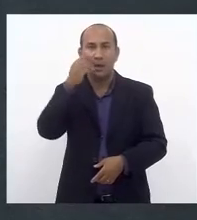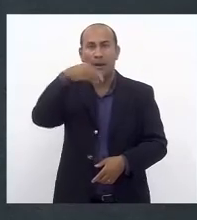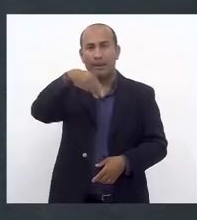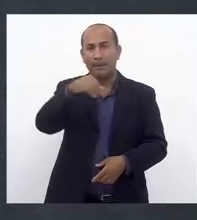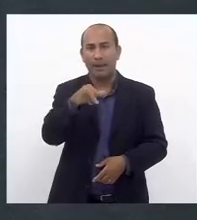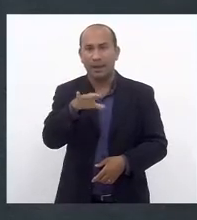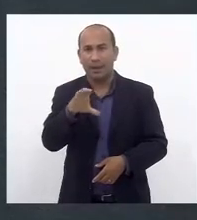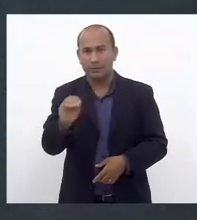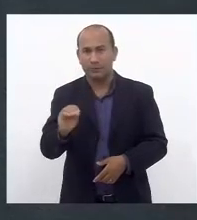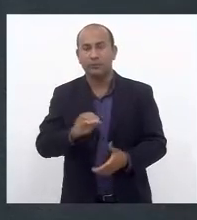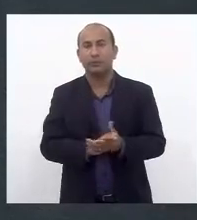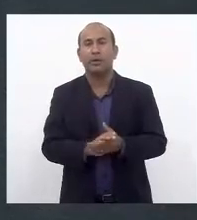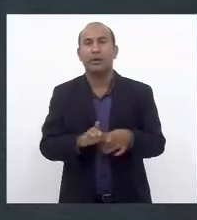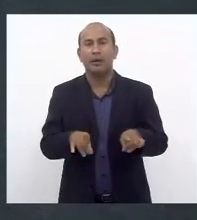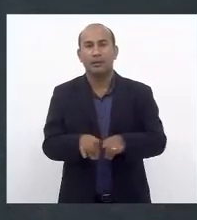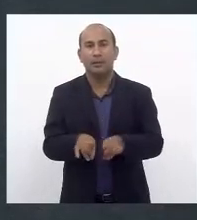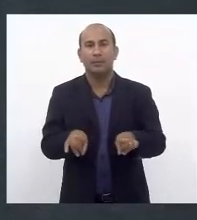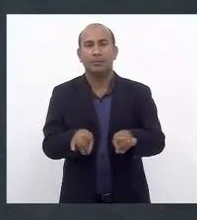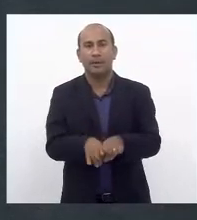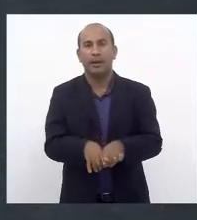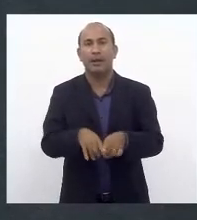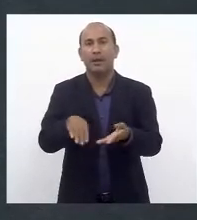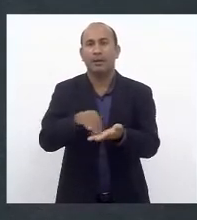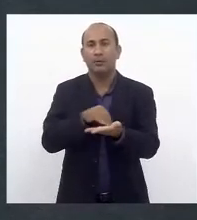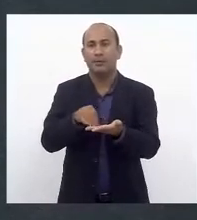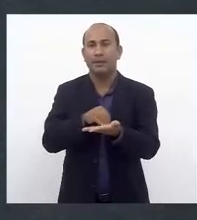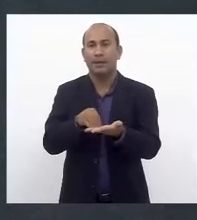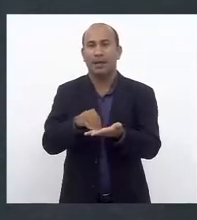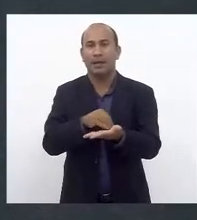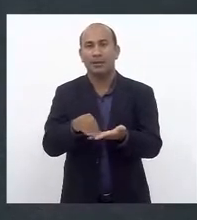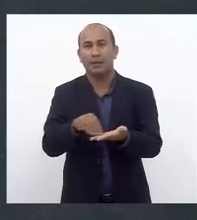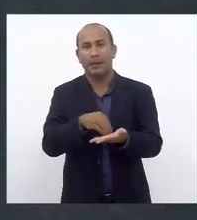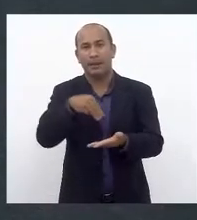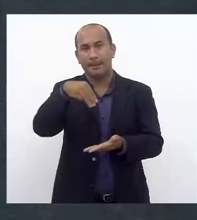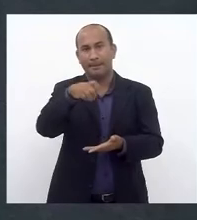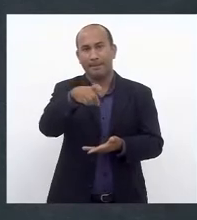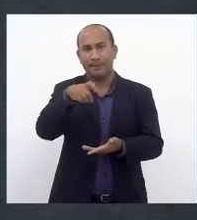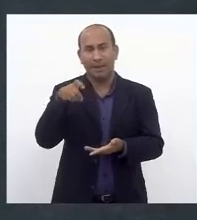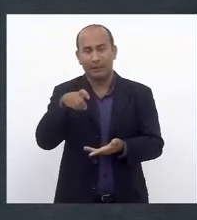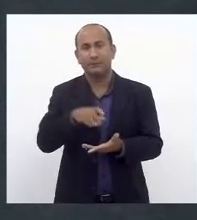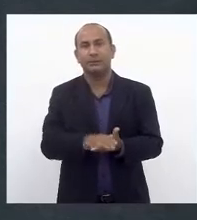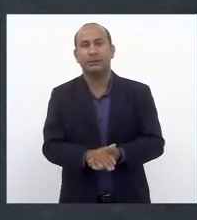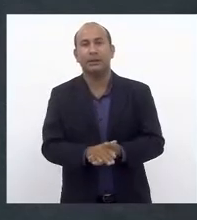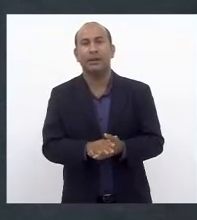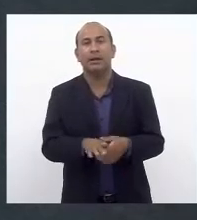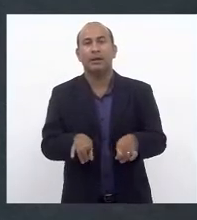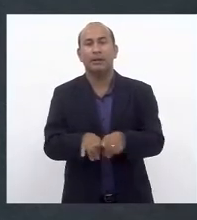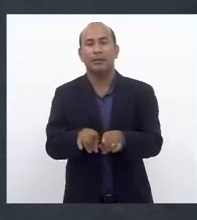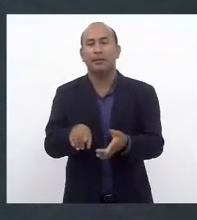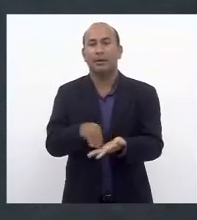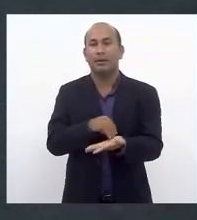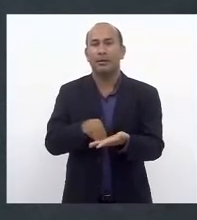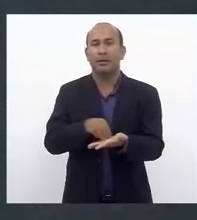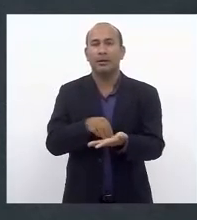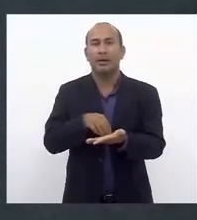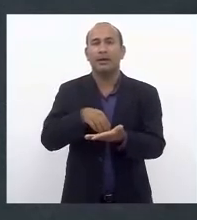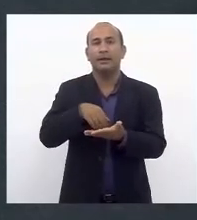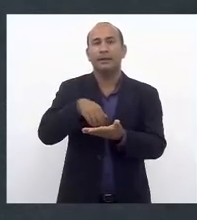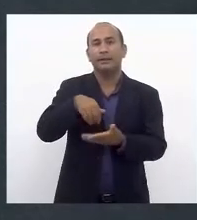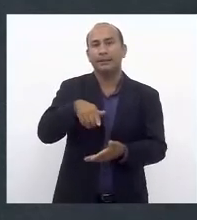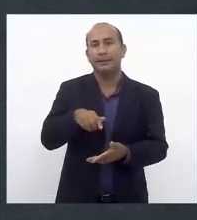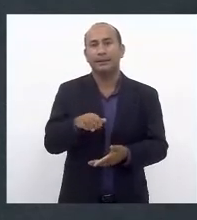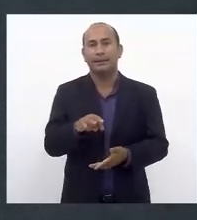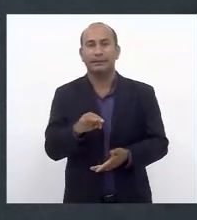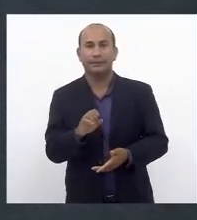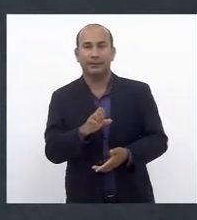Márcio Pacheco, também o secretário Max Lemos e o secretário Quintal, que